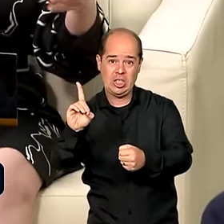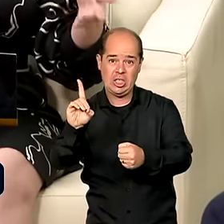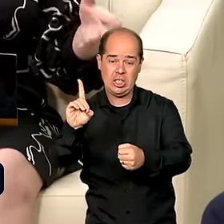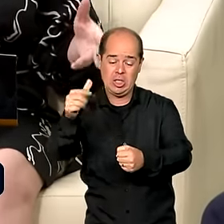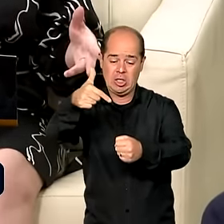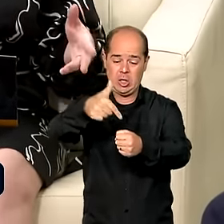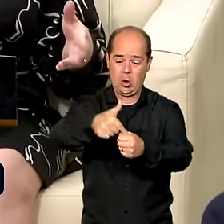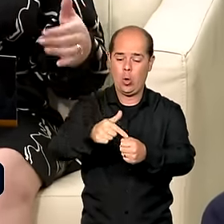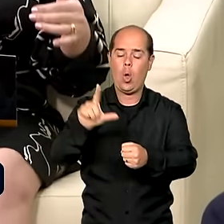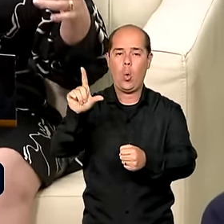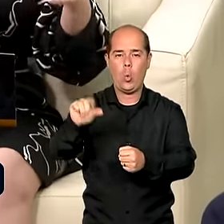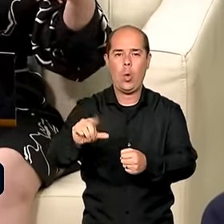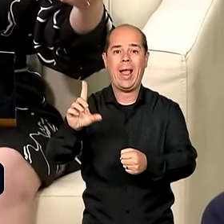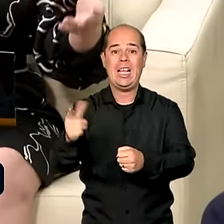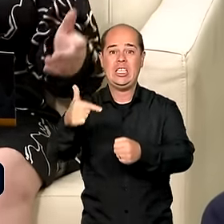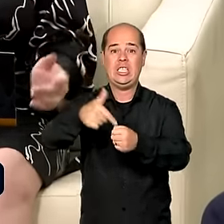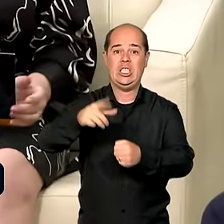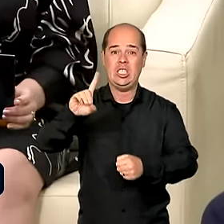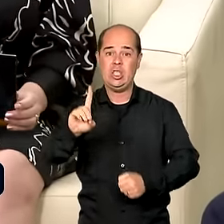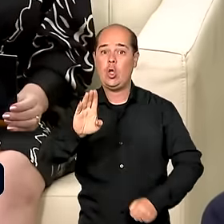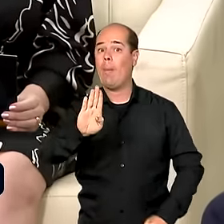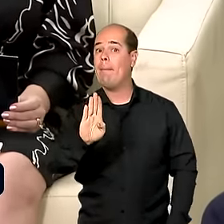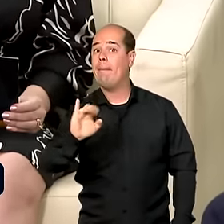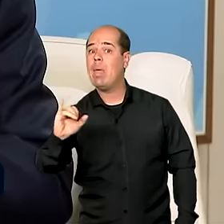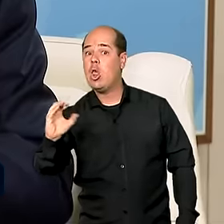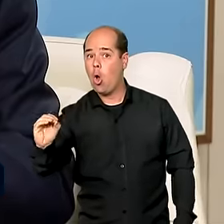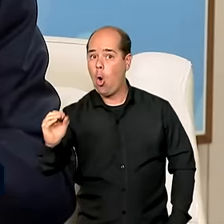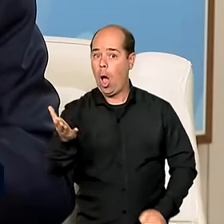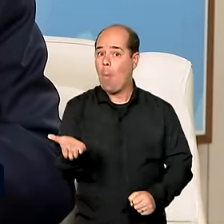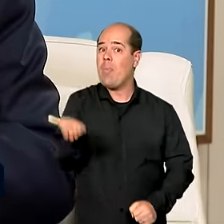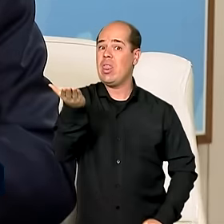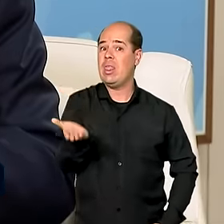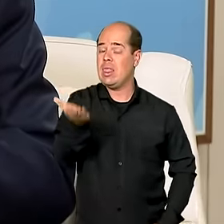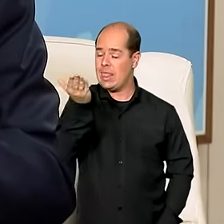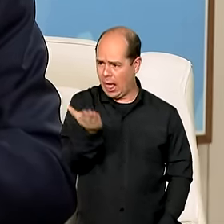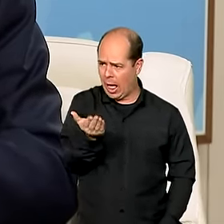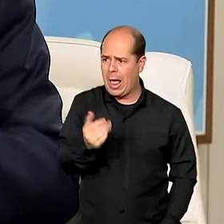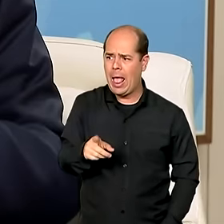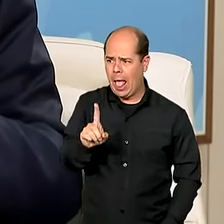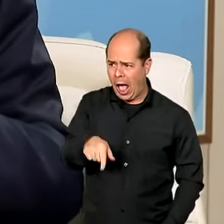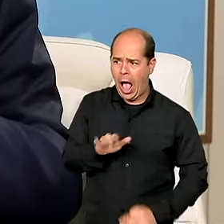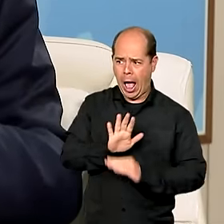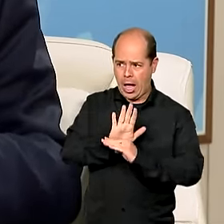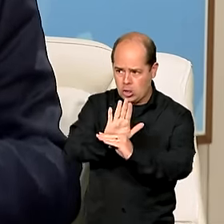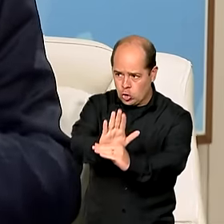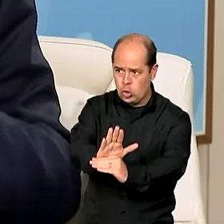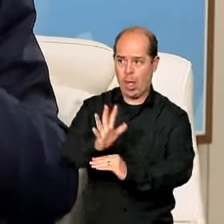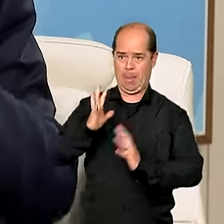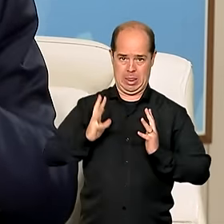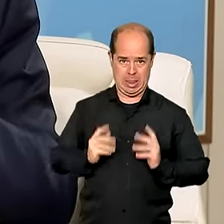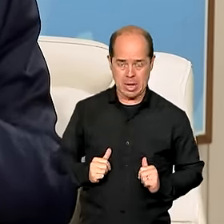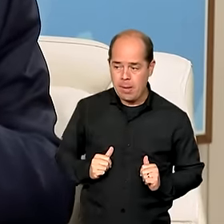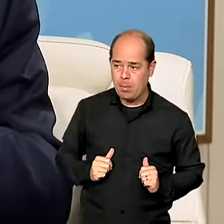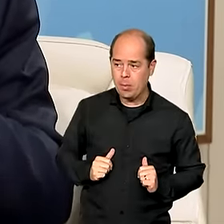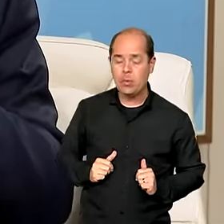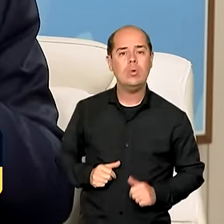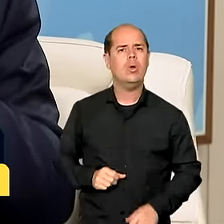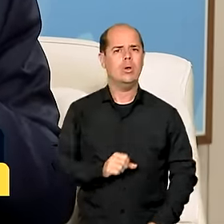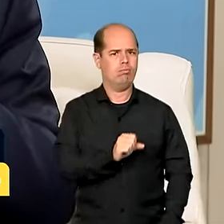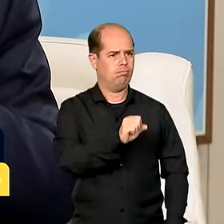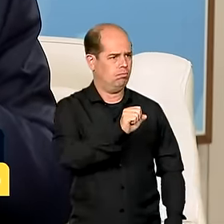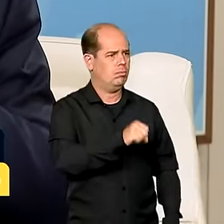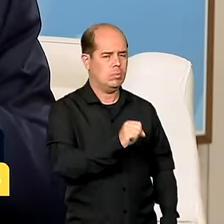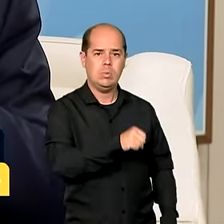pra descarbonização e e para essa energia mais lind lipa né exatamente ela tem essa medida que foi tomada